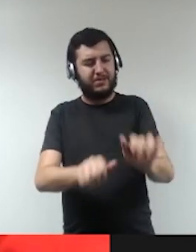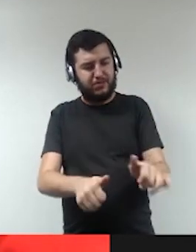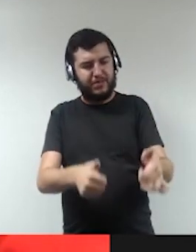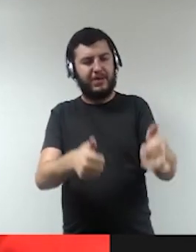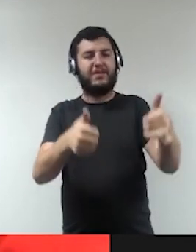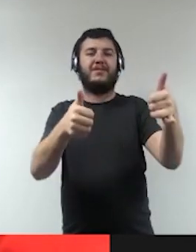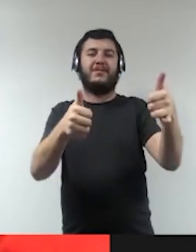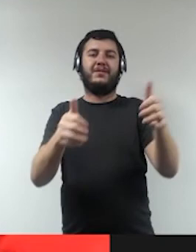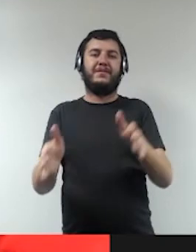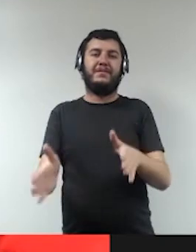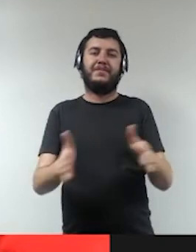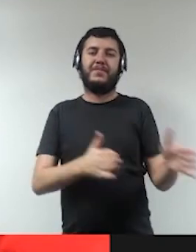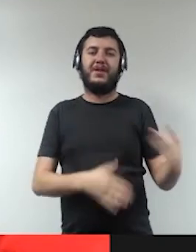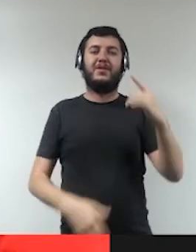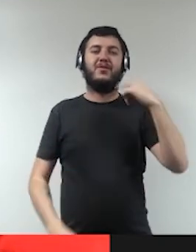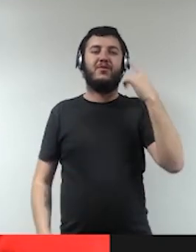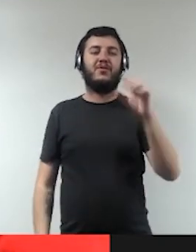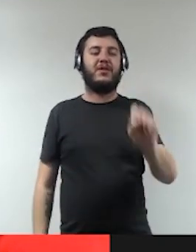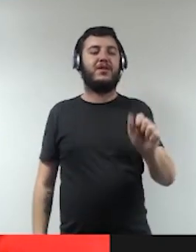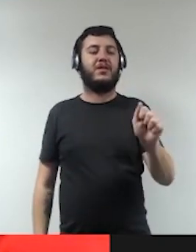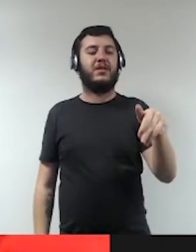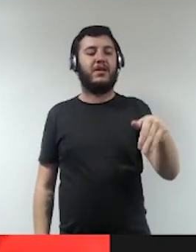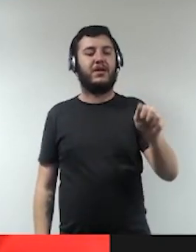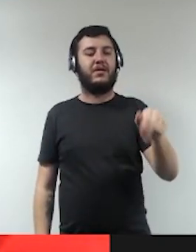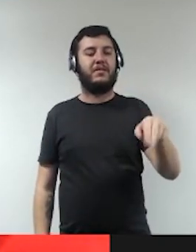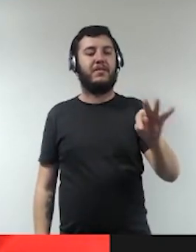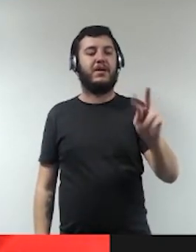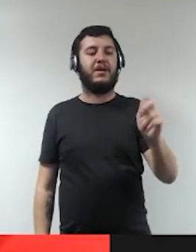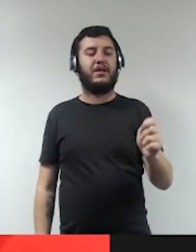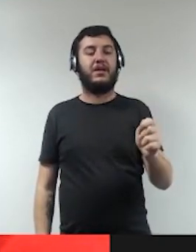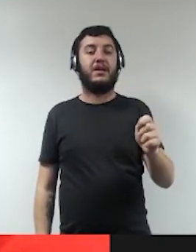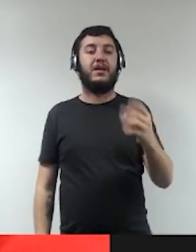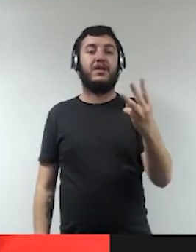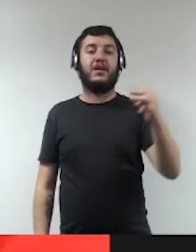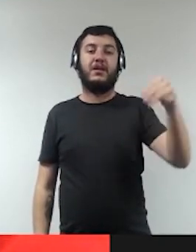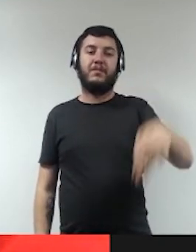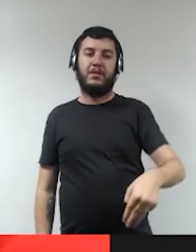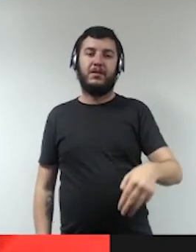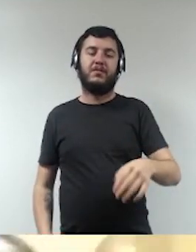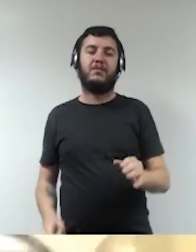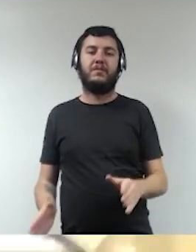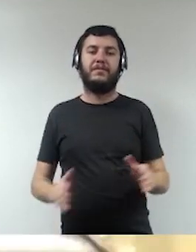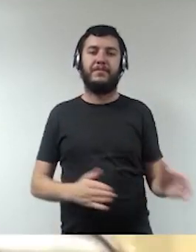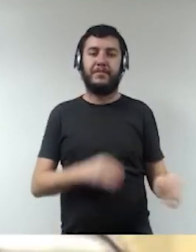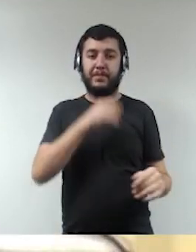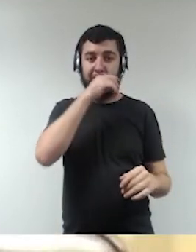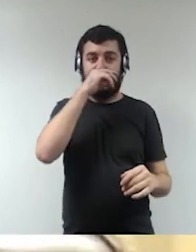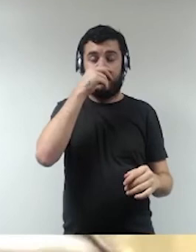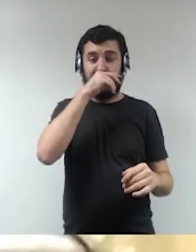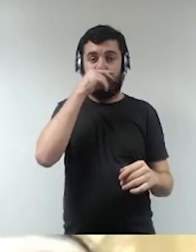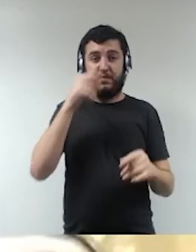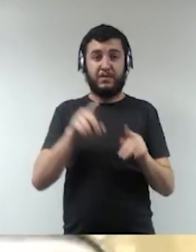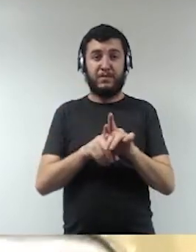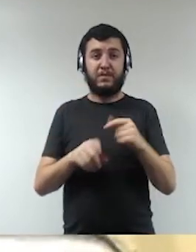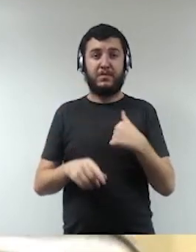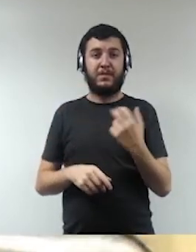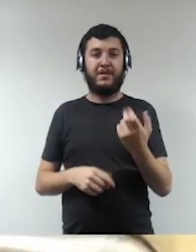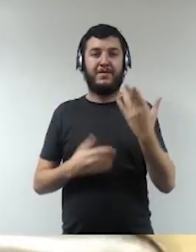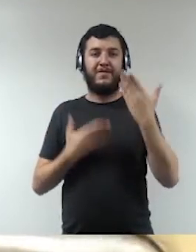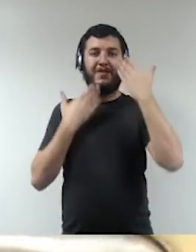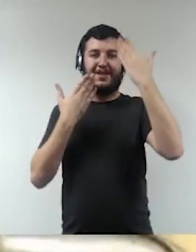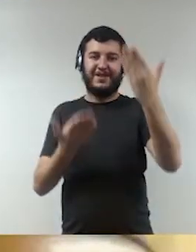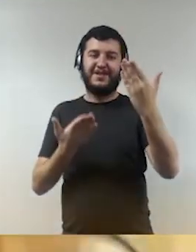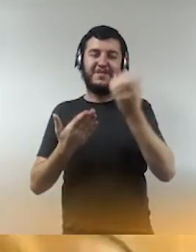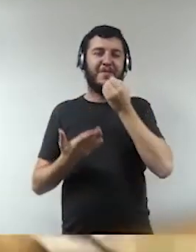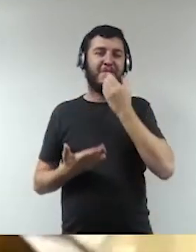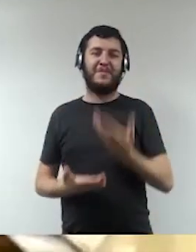Doutora Samanta, com a senhora agora, 3 minutinhos para considerações finais. Sim, queria agradecer, é sempre bom ouvir